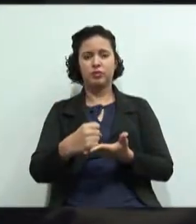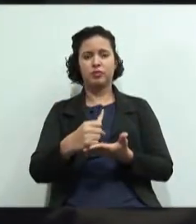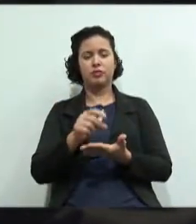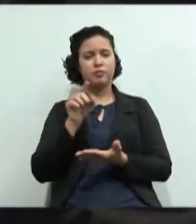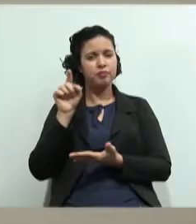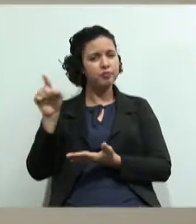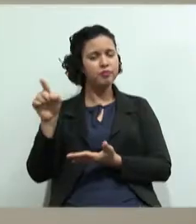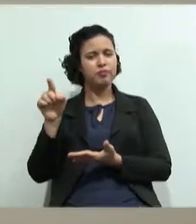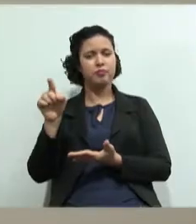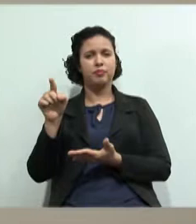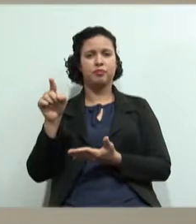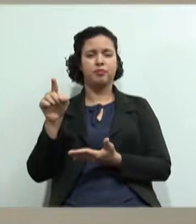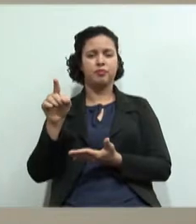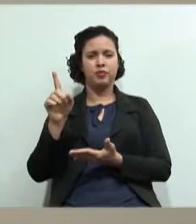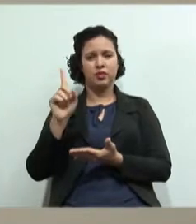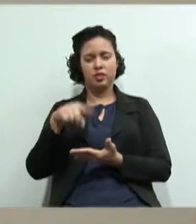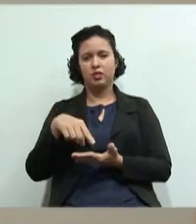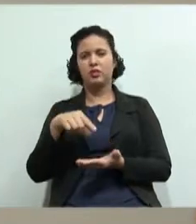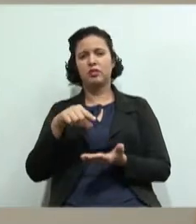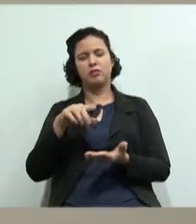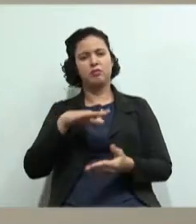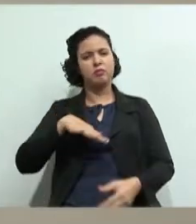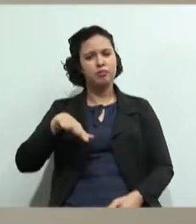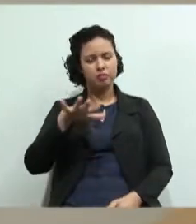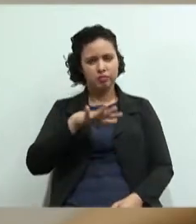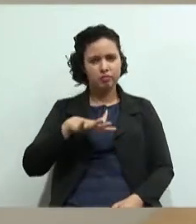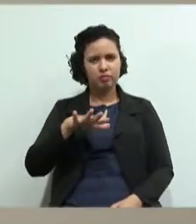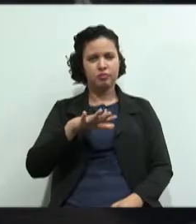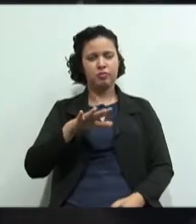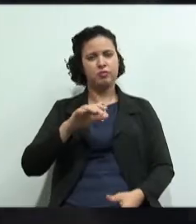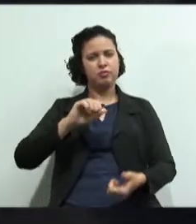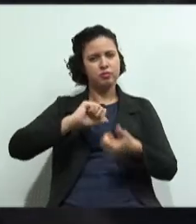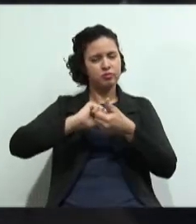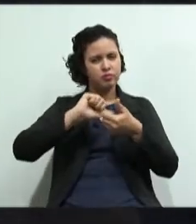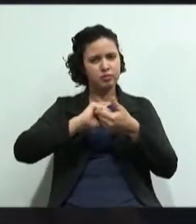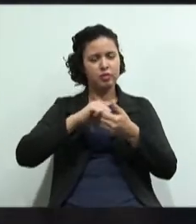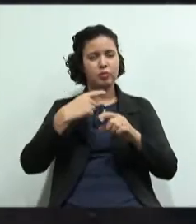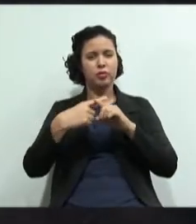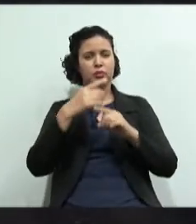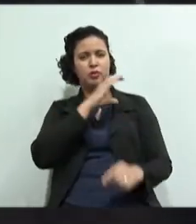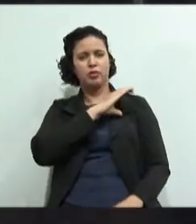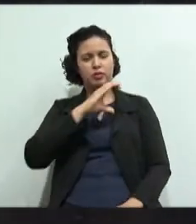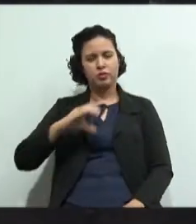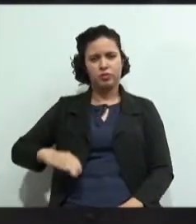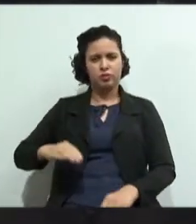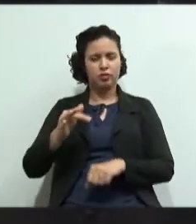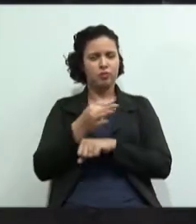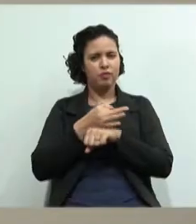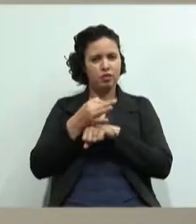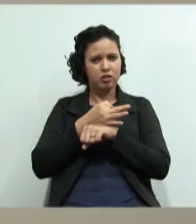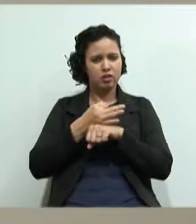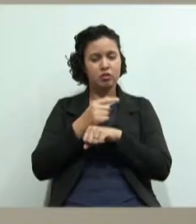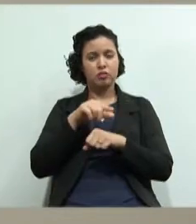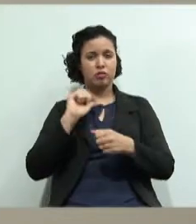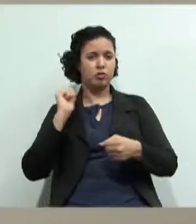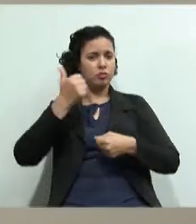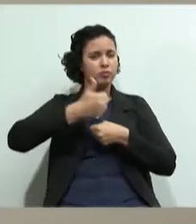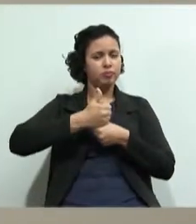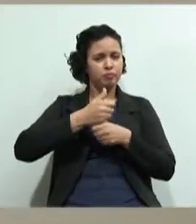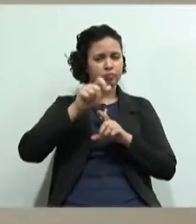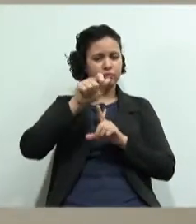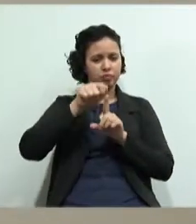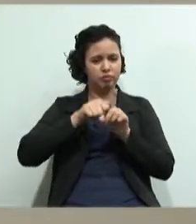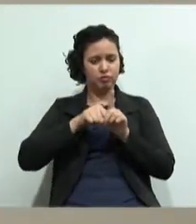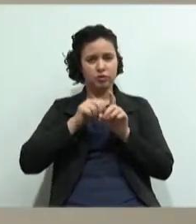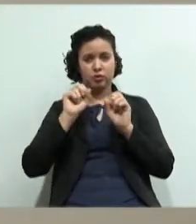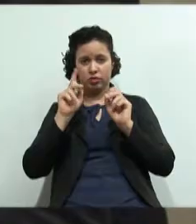lá no setor de gestão de qualidade, tá? É que o coordenador deles vai sair de férias e aí eu preciso que você substitua ele por um mês. Tá bom, seu Carlos. Vou